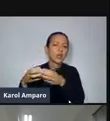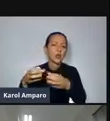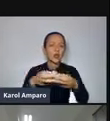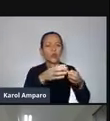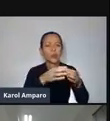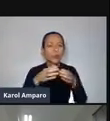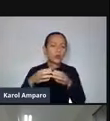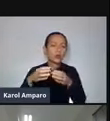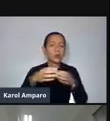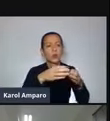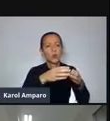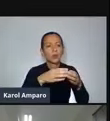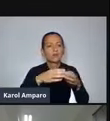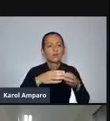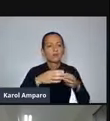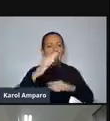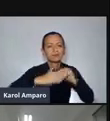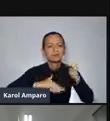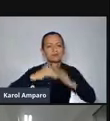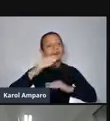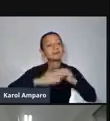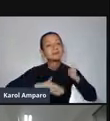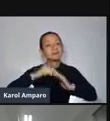Né? Então,